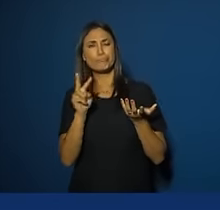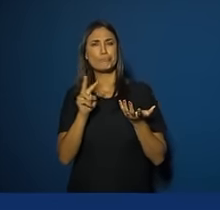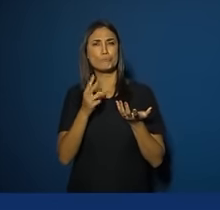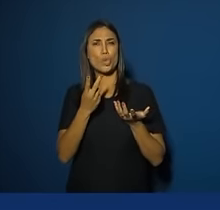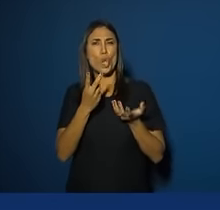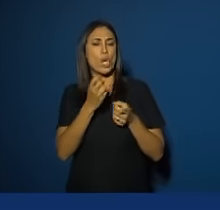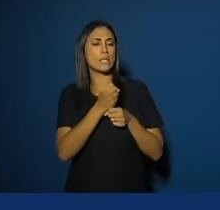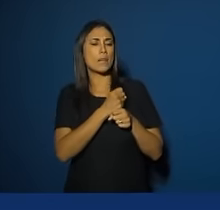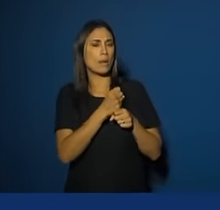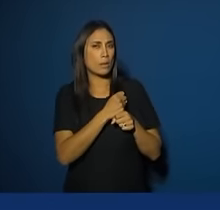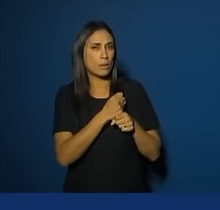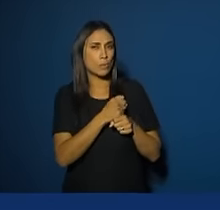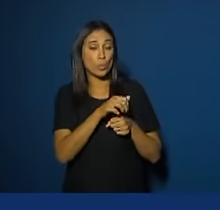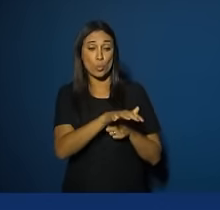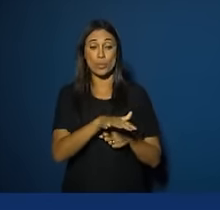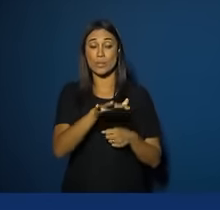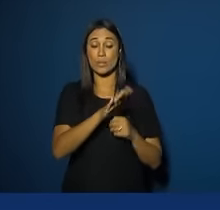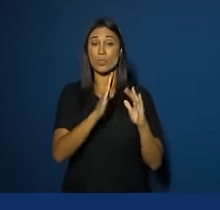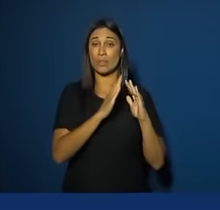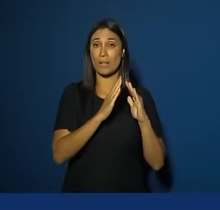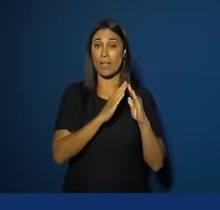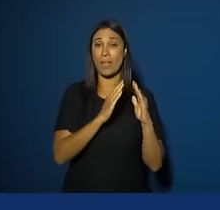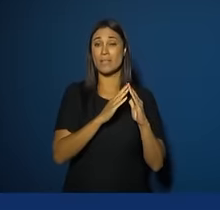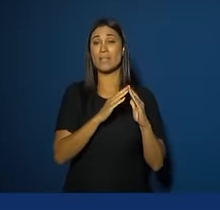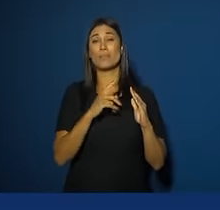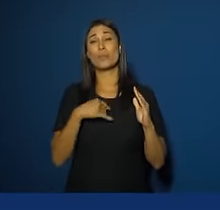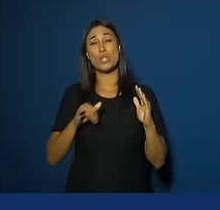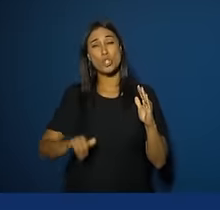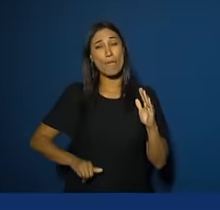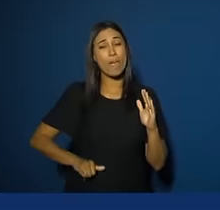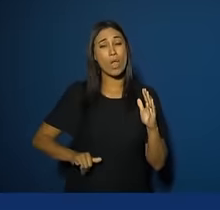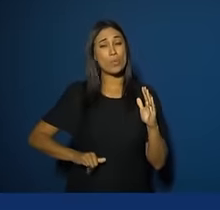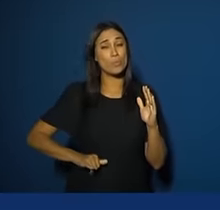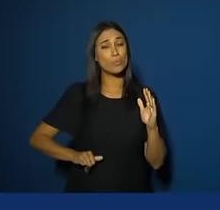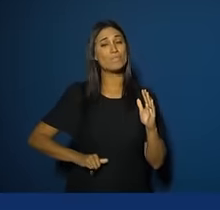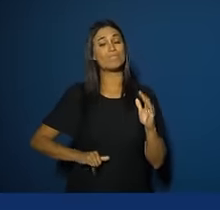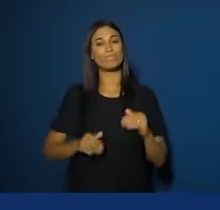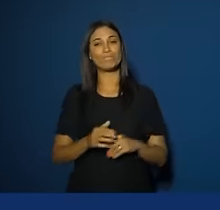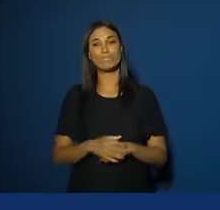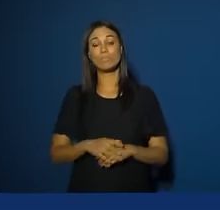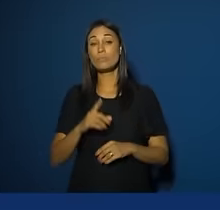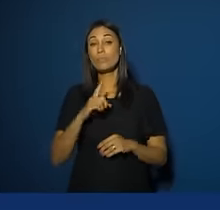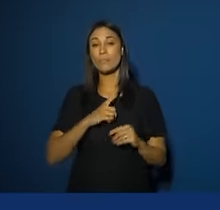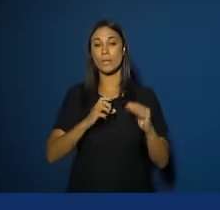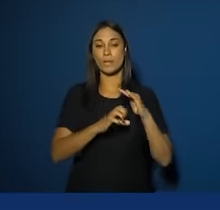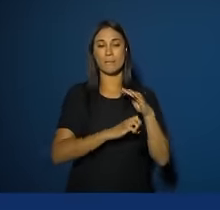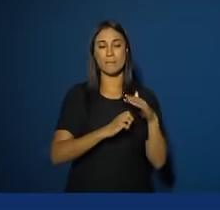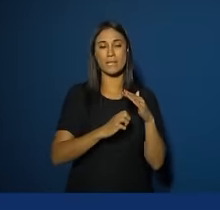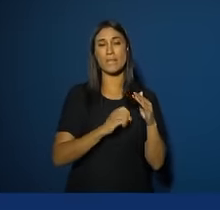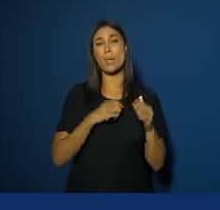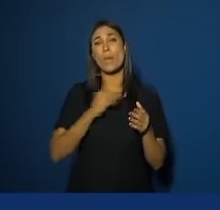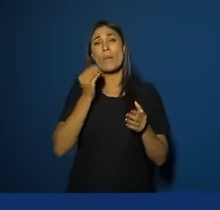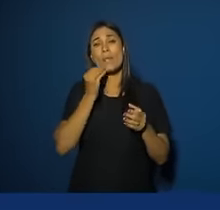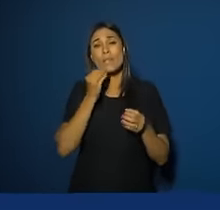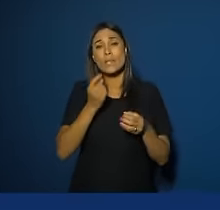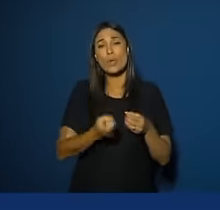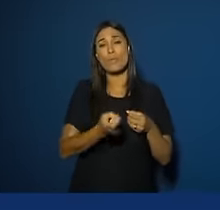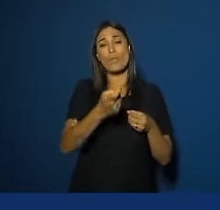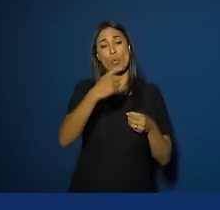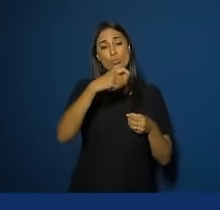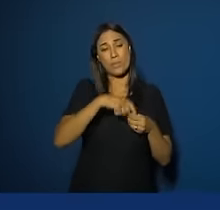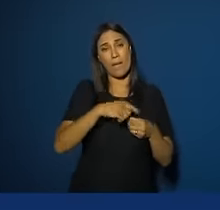1, 2 anos, o setor doméstico apanhou muito, tem empresas que estão numa rota de recuperação não